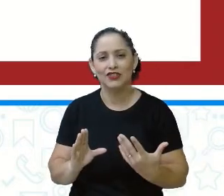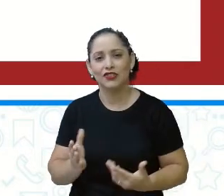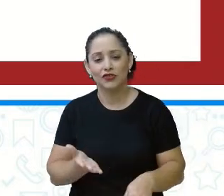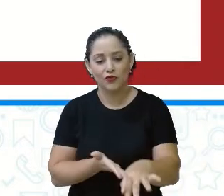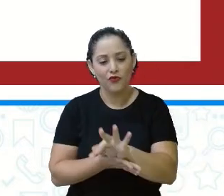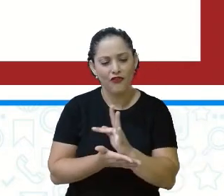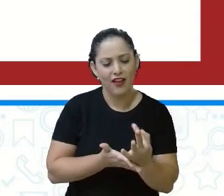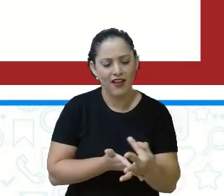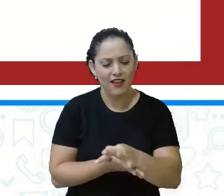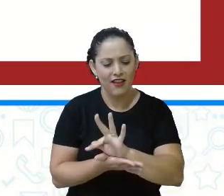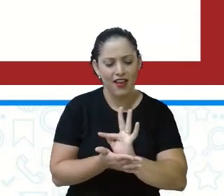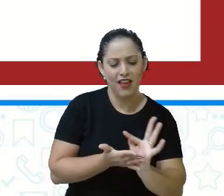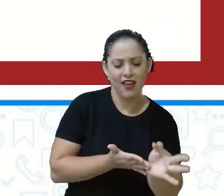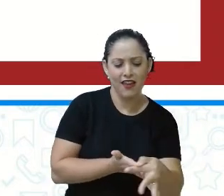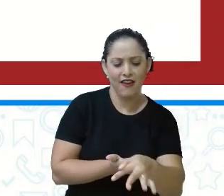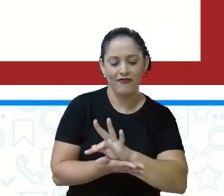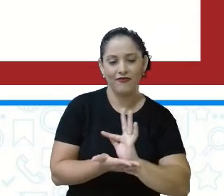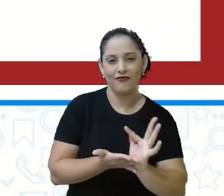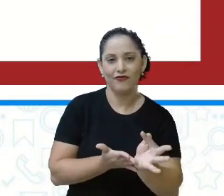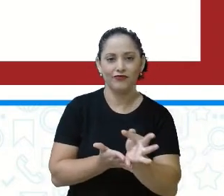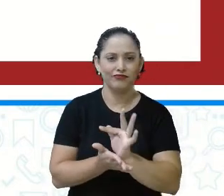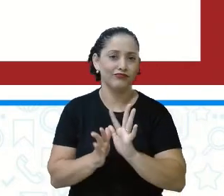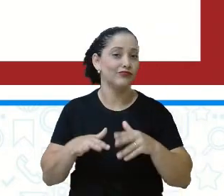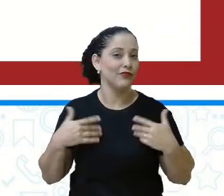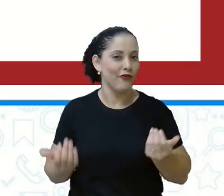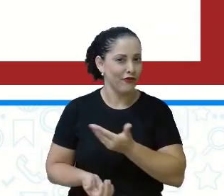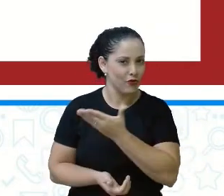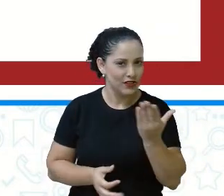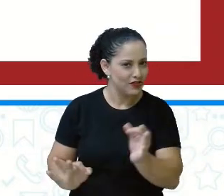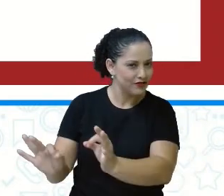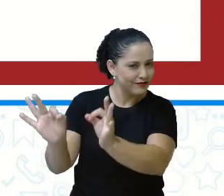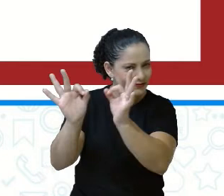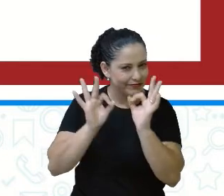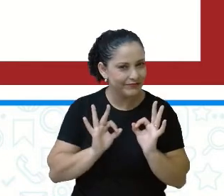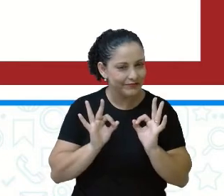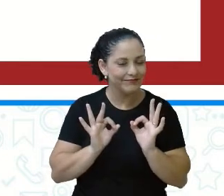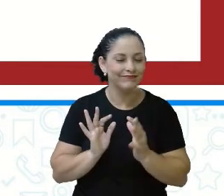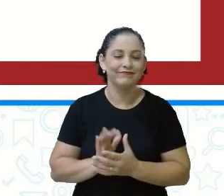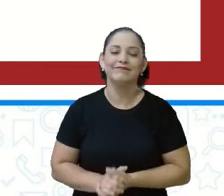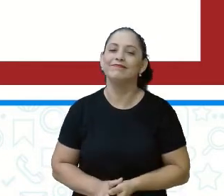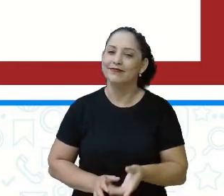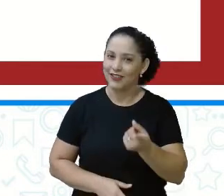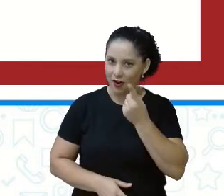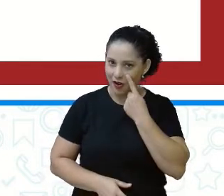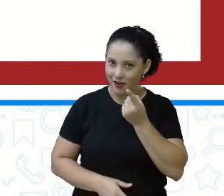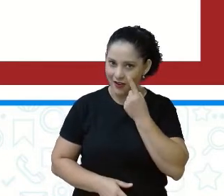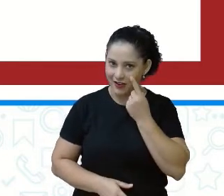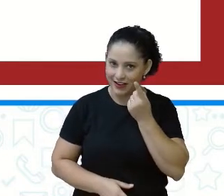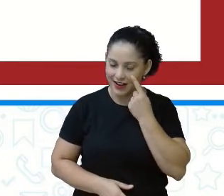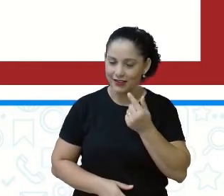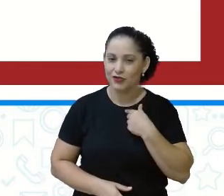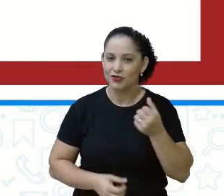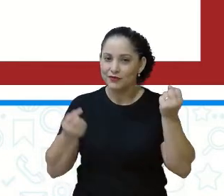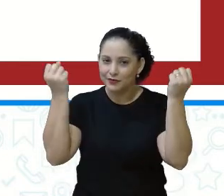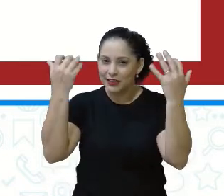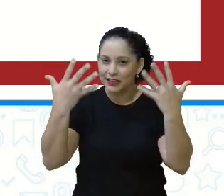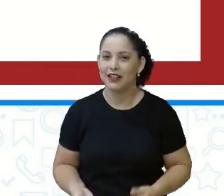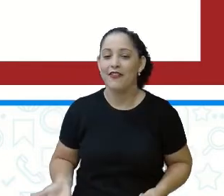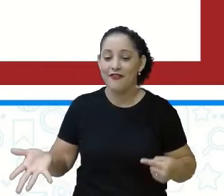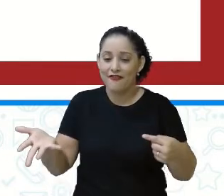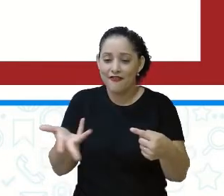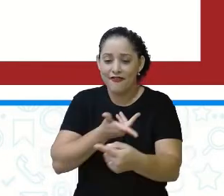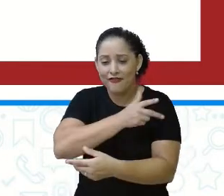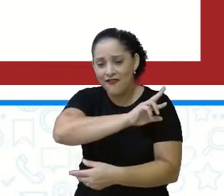professora Mauricéia? Será que vocês estão ligadinhos aí, estão prestando atenção? Olha lá, hein? Eu estou falando de